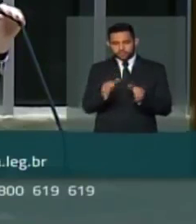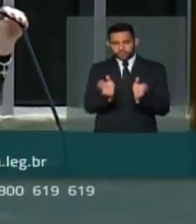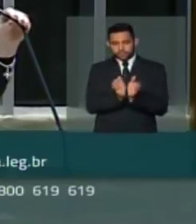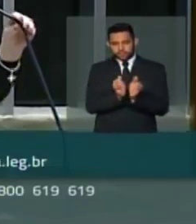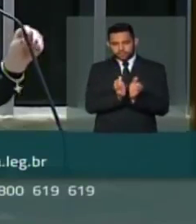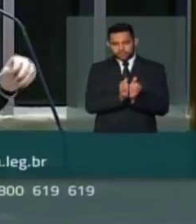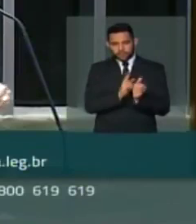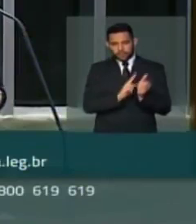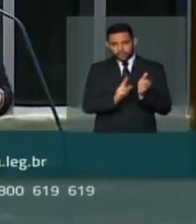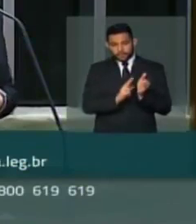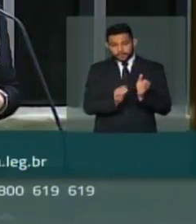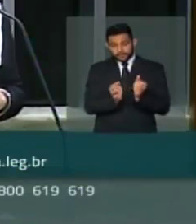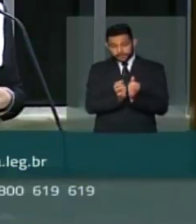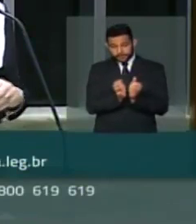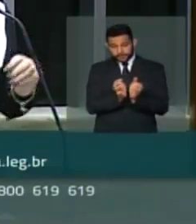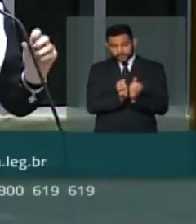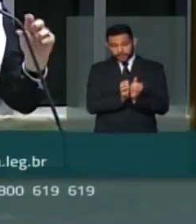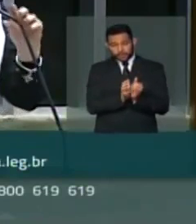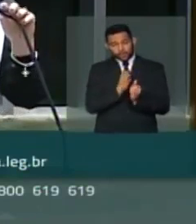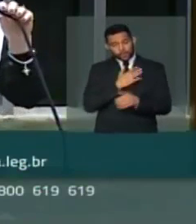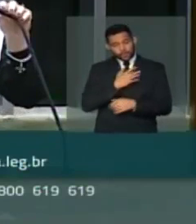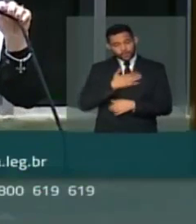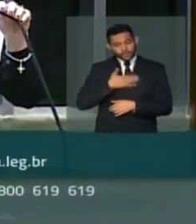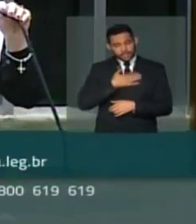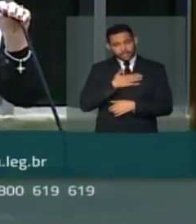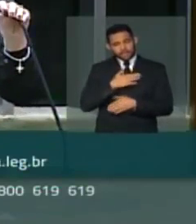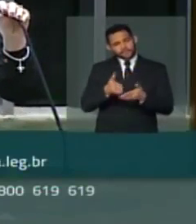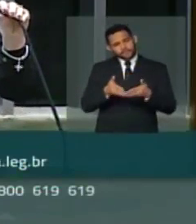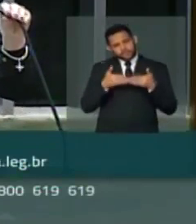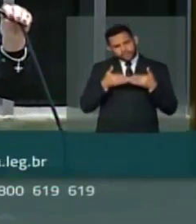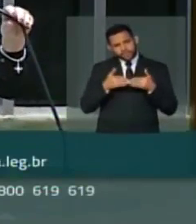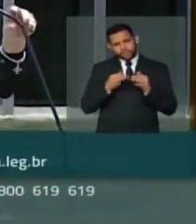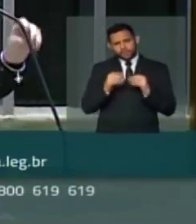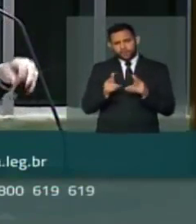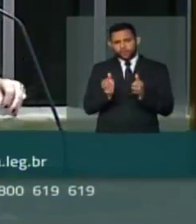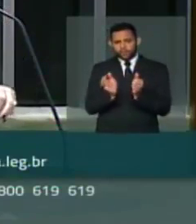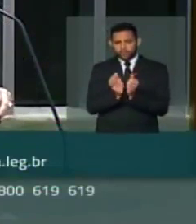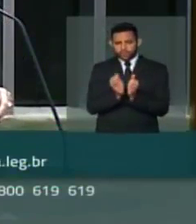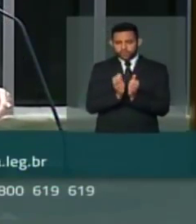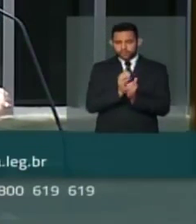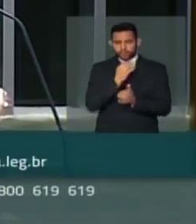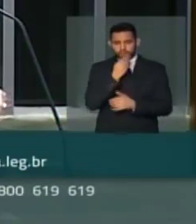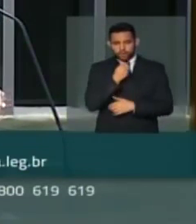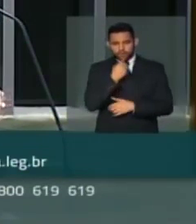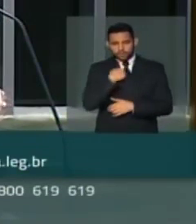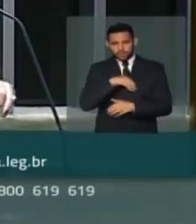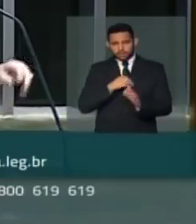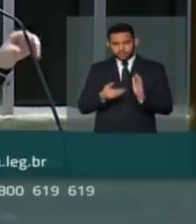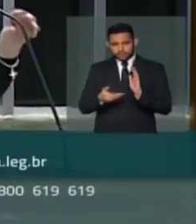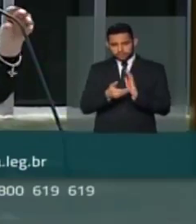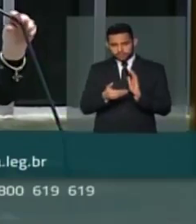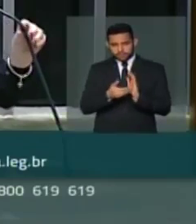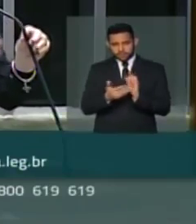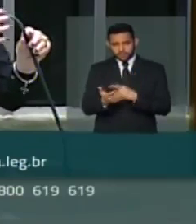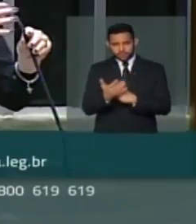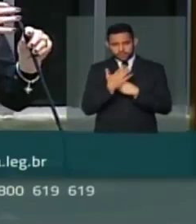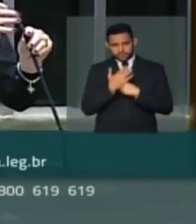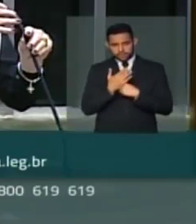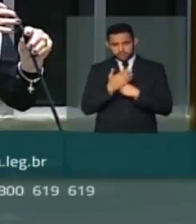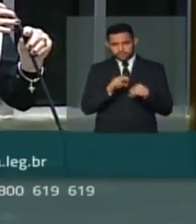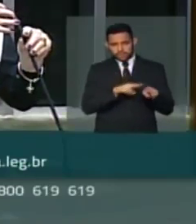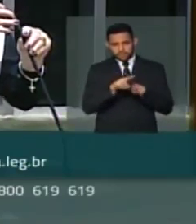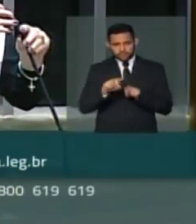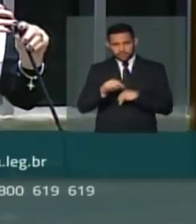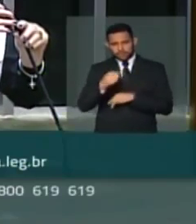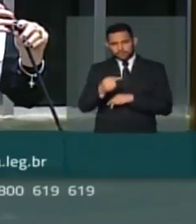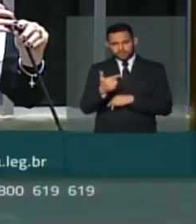aquela nominata. Então, quero aqui fazer mais uma vez um apelo ao conjunto de homens da nossa casa, que nos ajudem na semana que